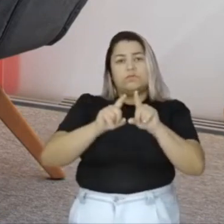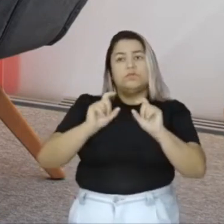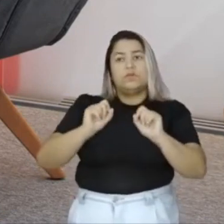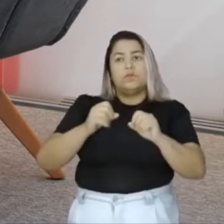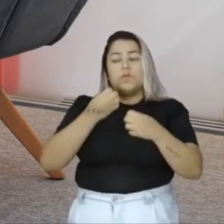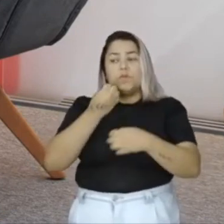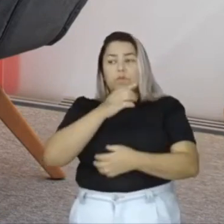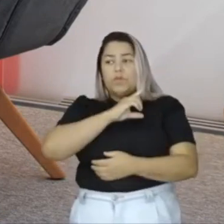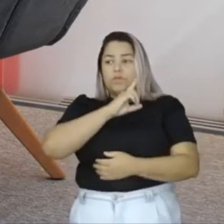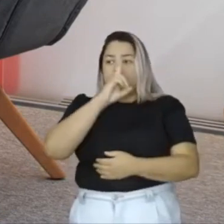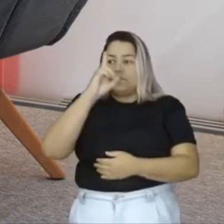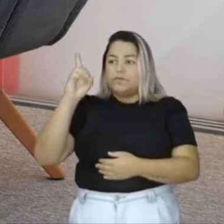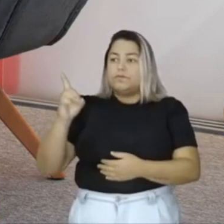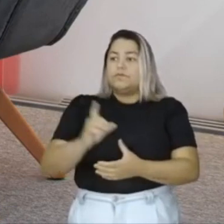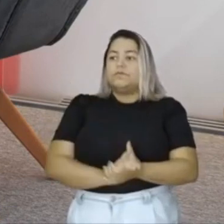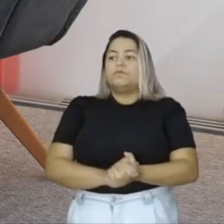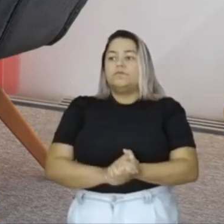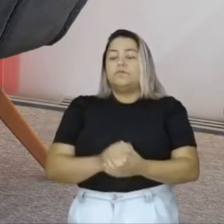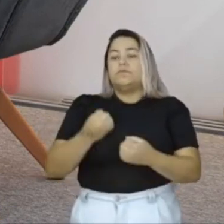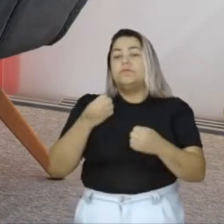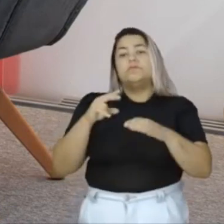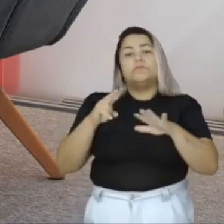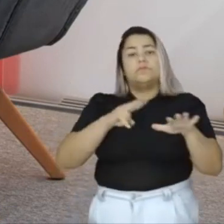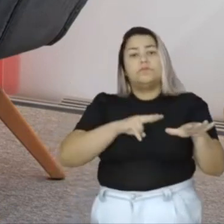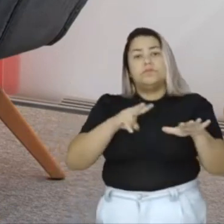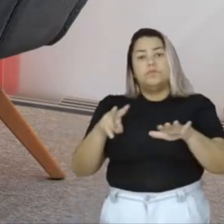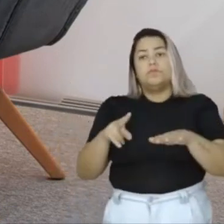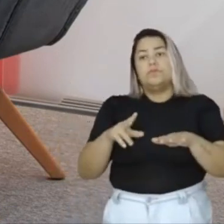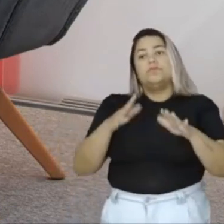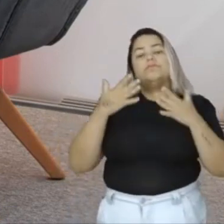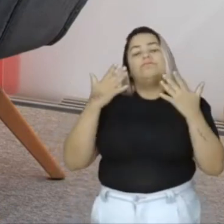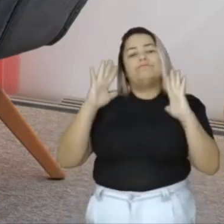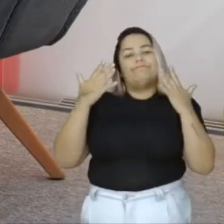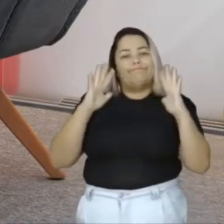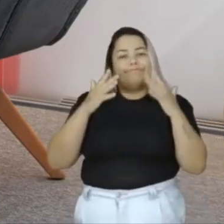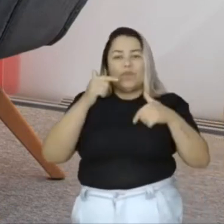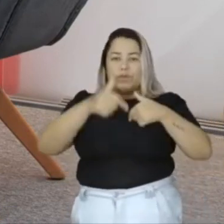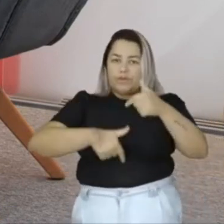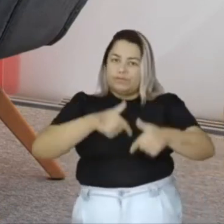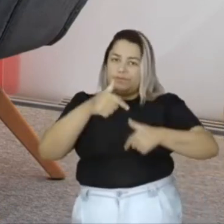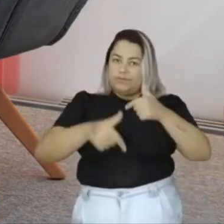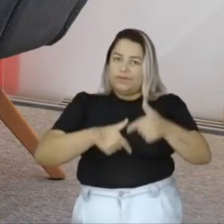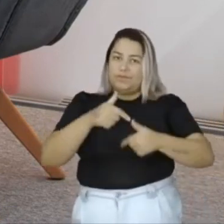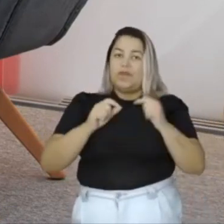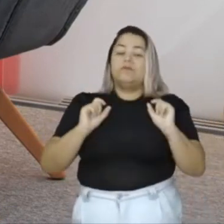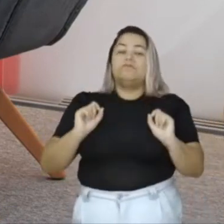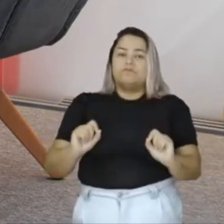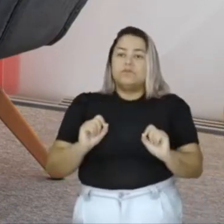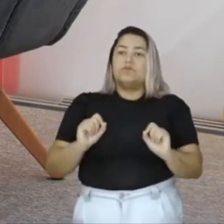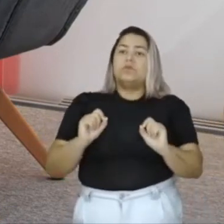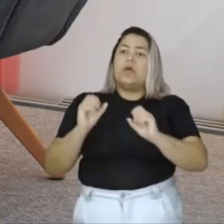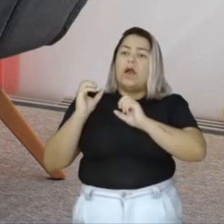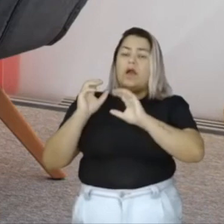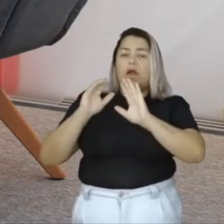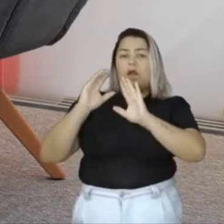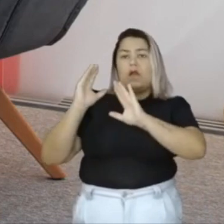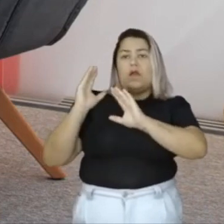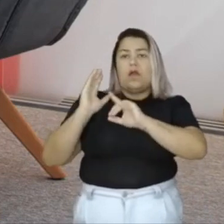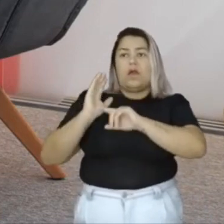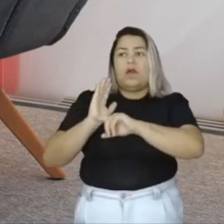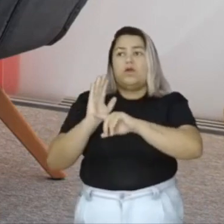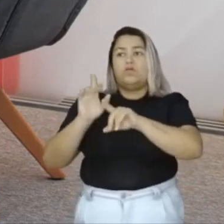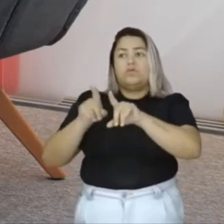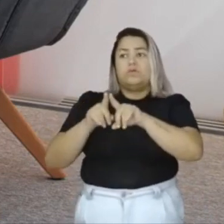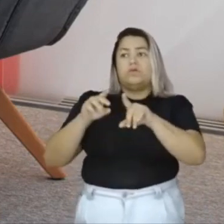dando bom dia aqui. Boa semana para você e parabéns pelo trabalho. Essa questão do auxílio a migrantes, como é que